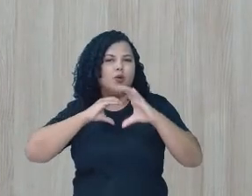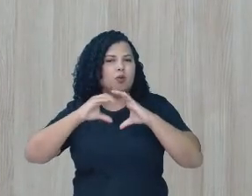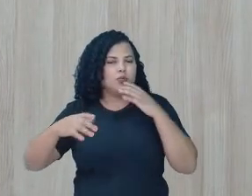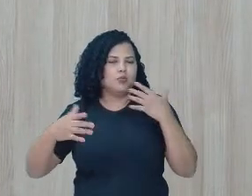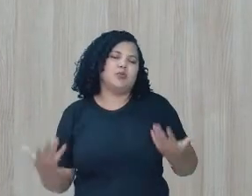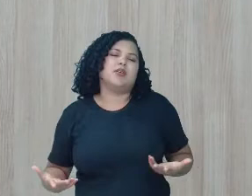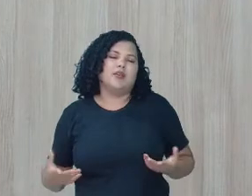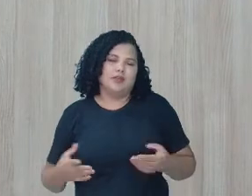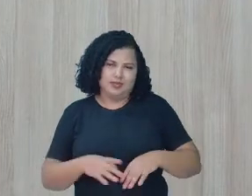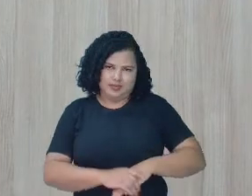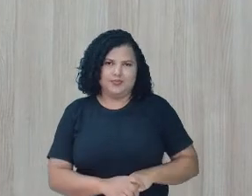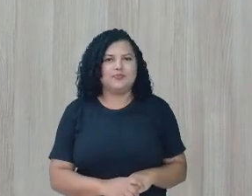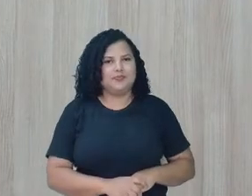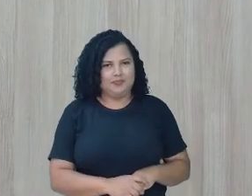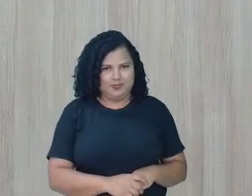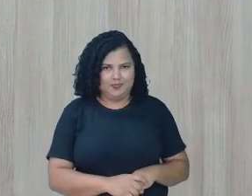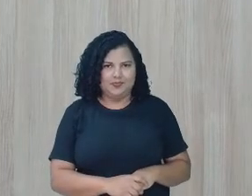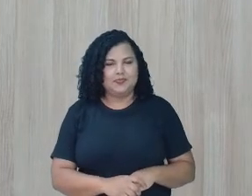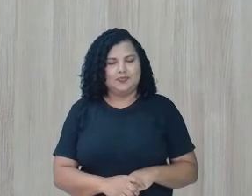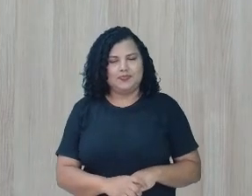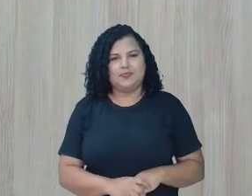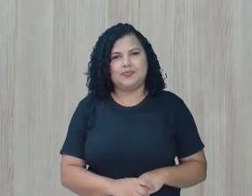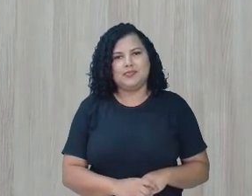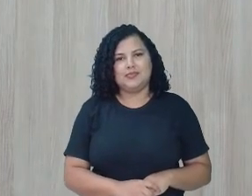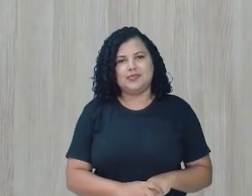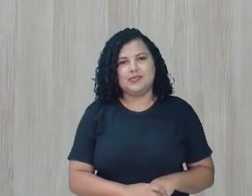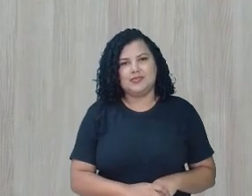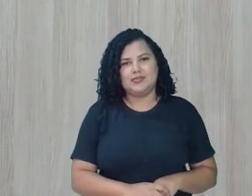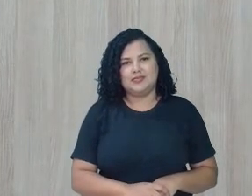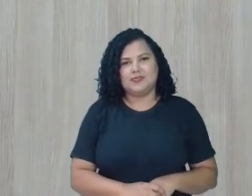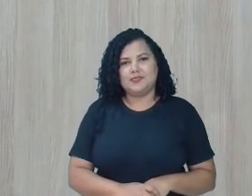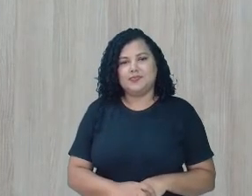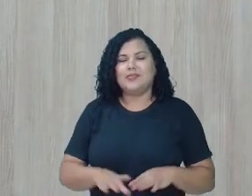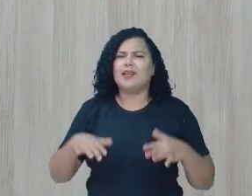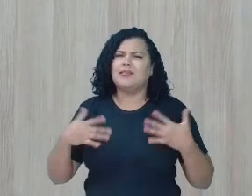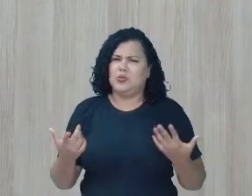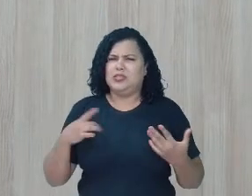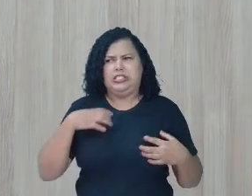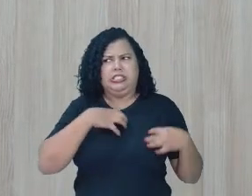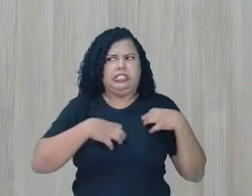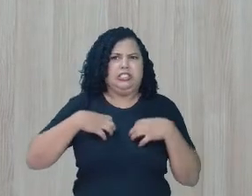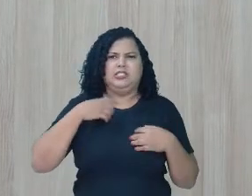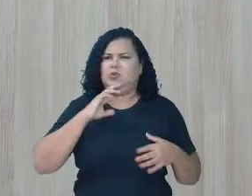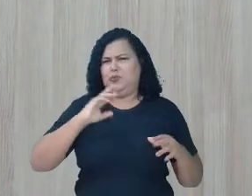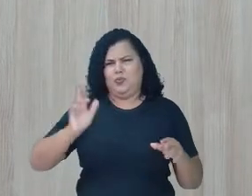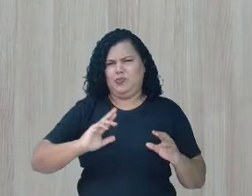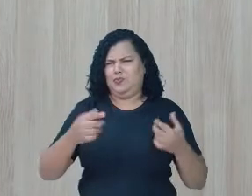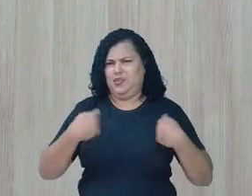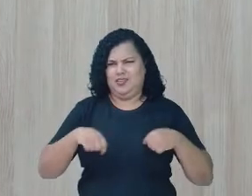pode restabelecer a comunicação com as outras pessoas de outra forma, né, minha gente? Sem tanto desespero.